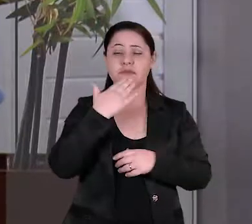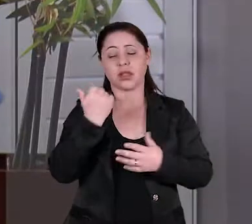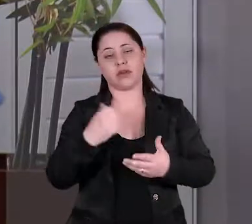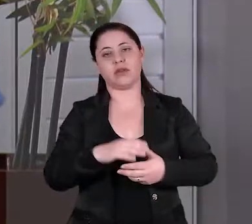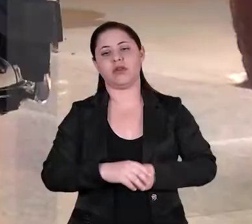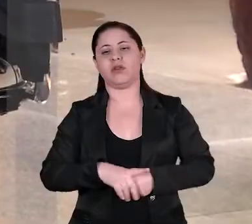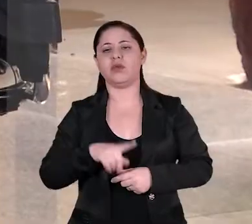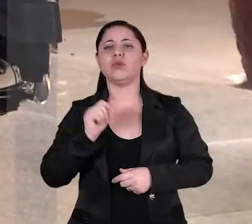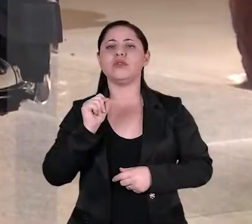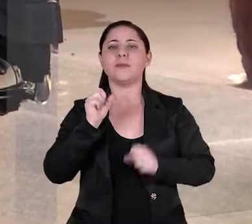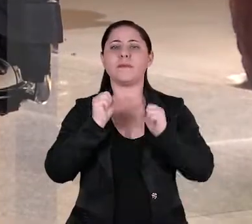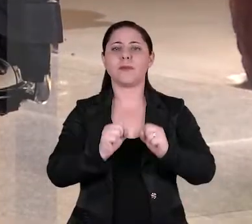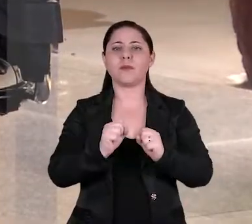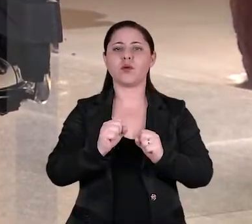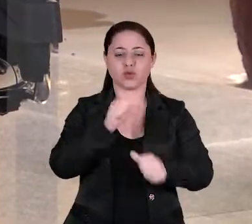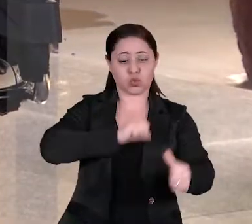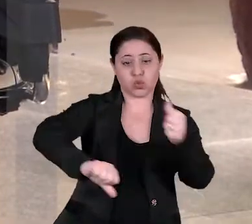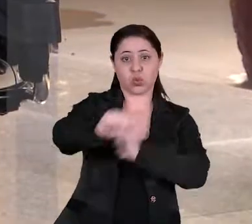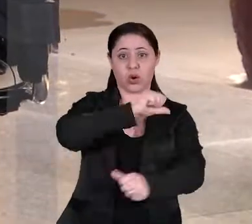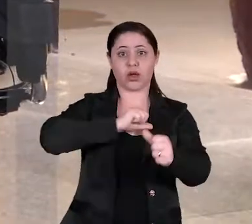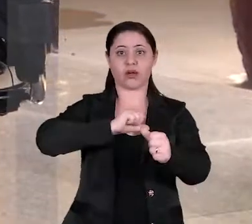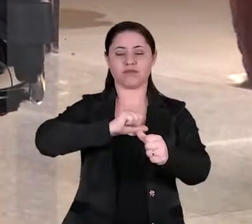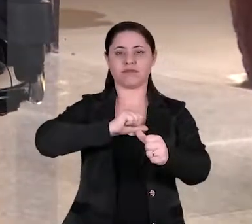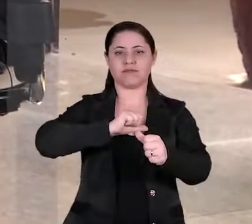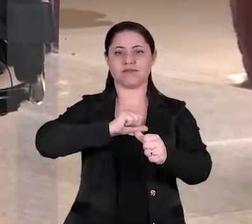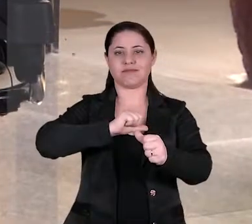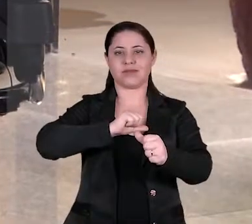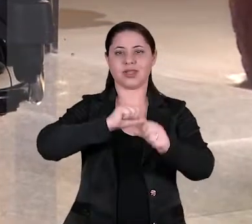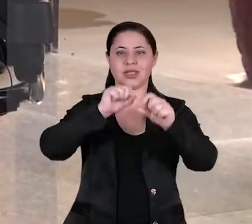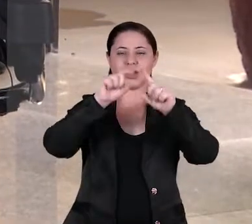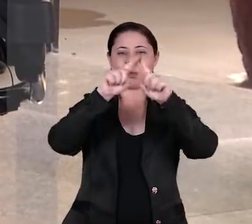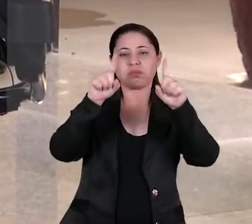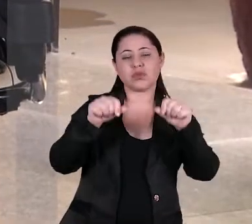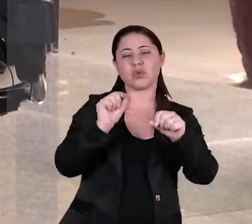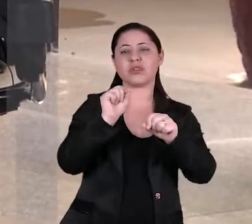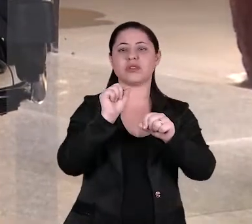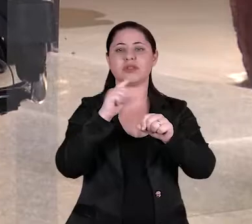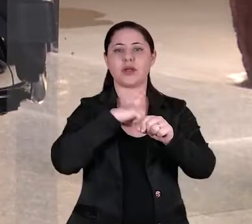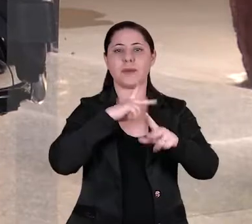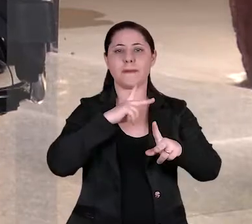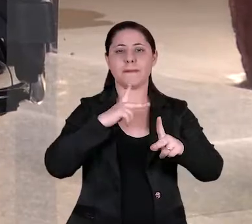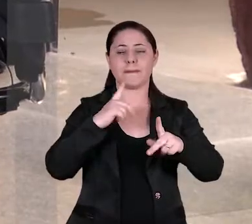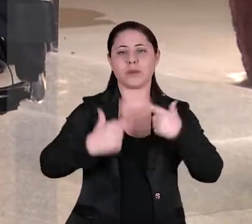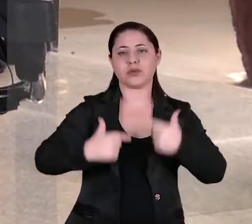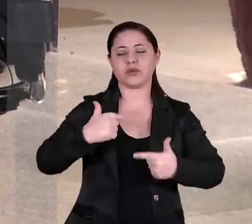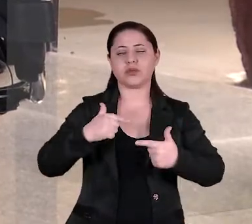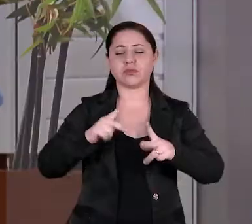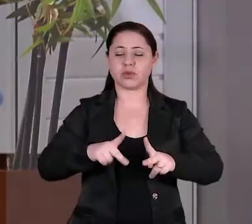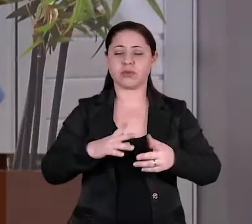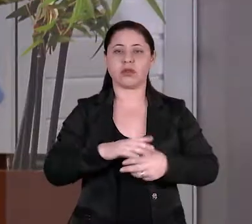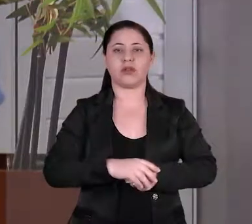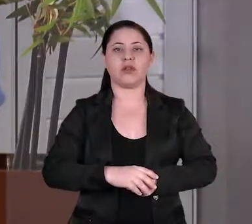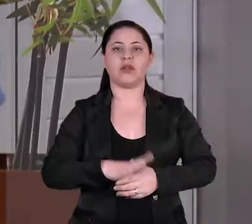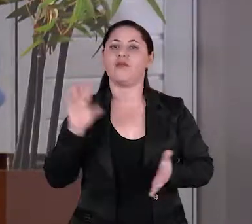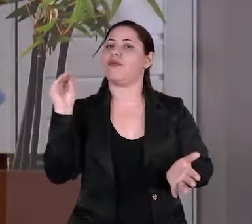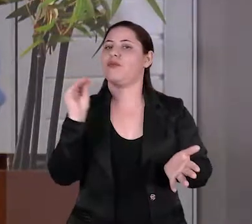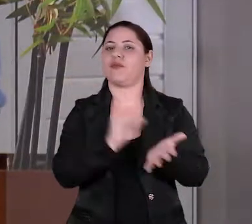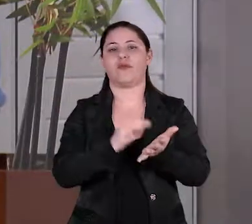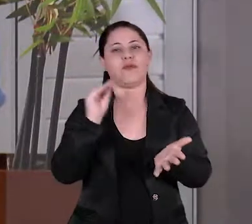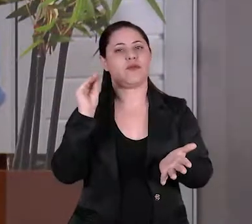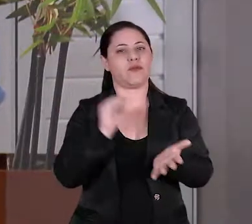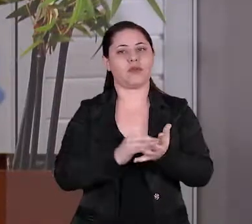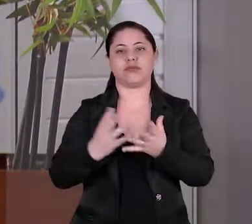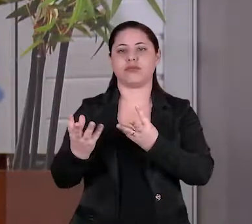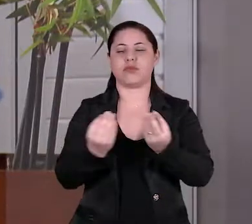podia fazer. O que é possível para reverter esse quadro? Existem políticas públicas que atendam isso ou ainda falta muito? A gente fala que